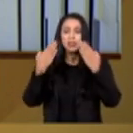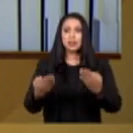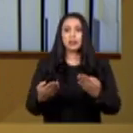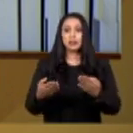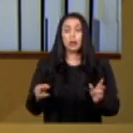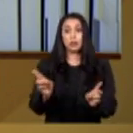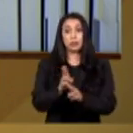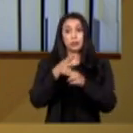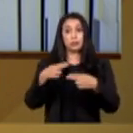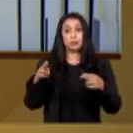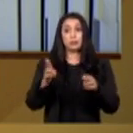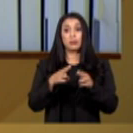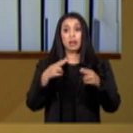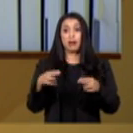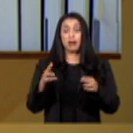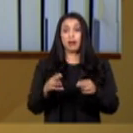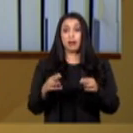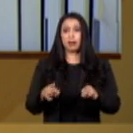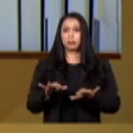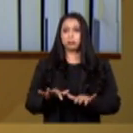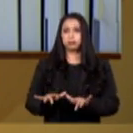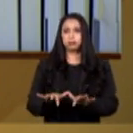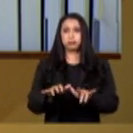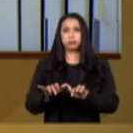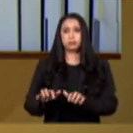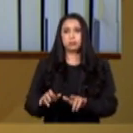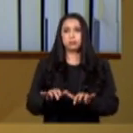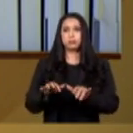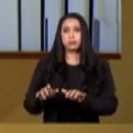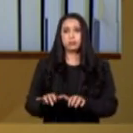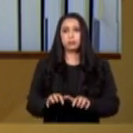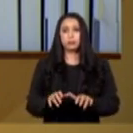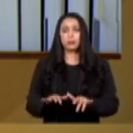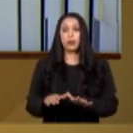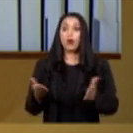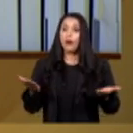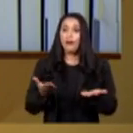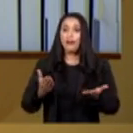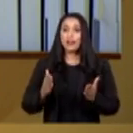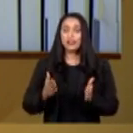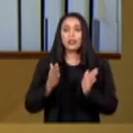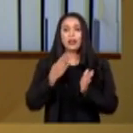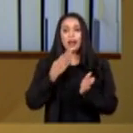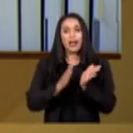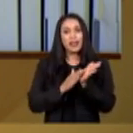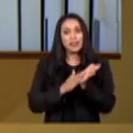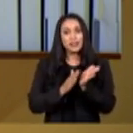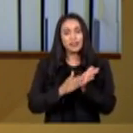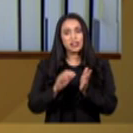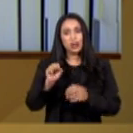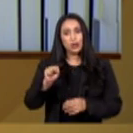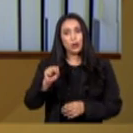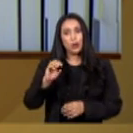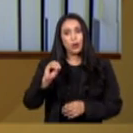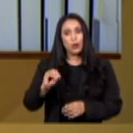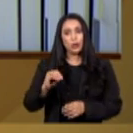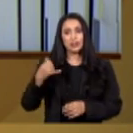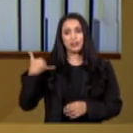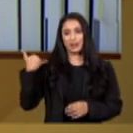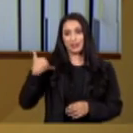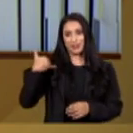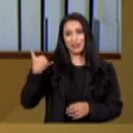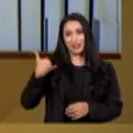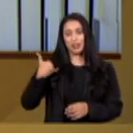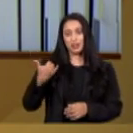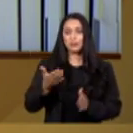semelhante maestro dos maiores pianistas que houve na história tá completando 80 anos são fica aqui o